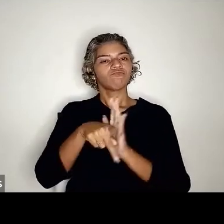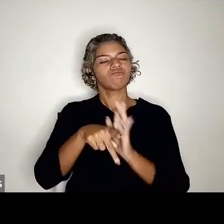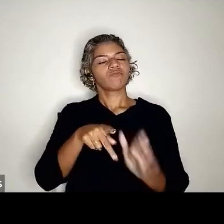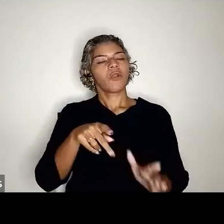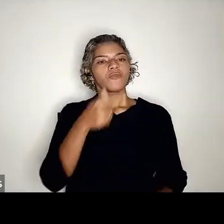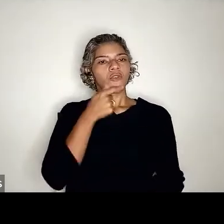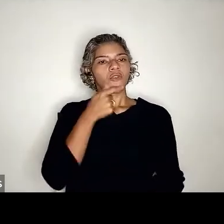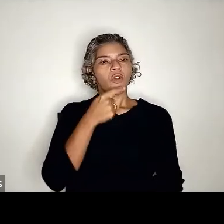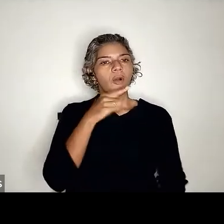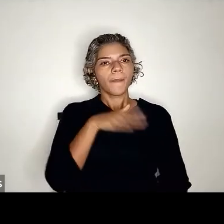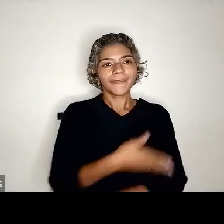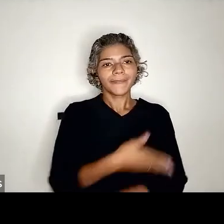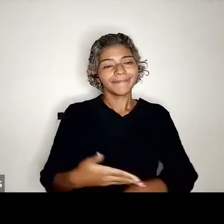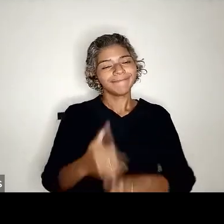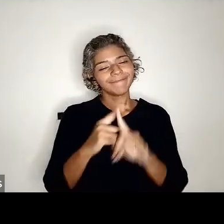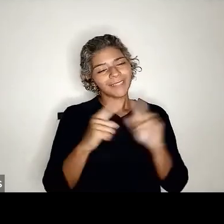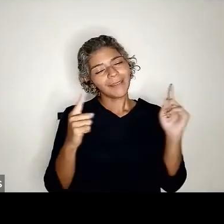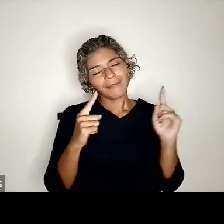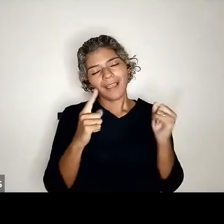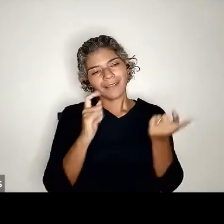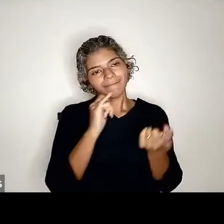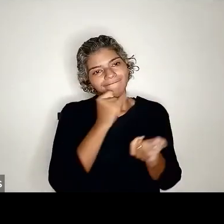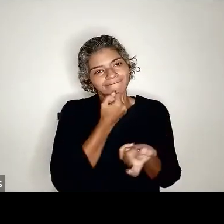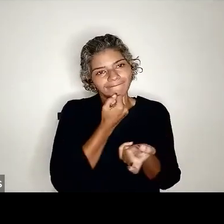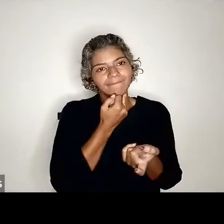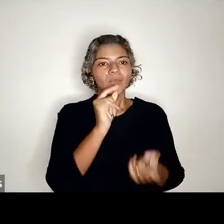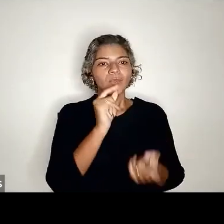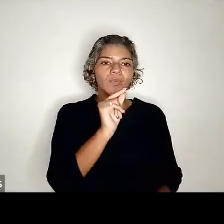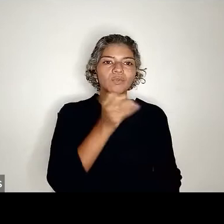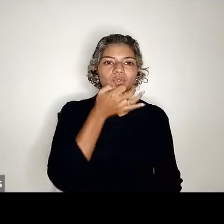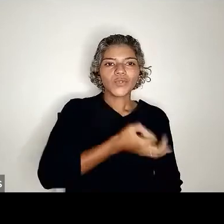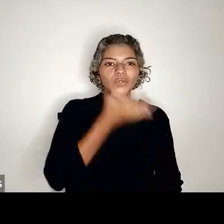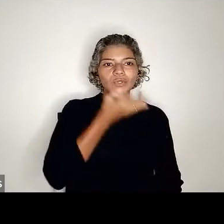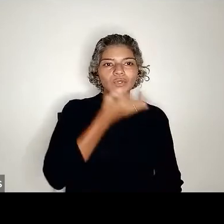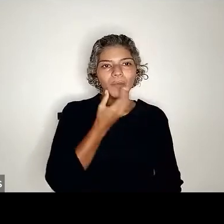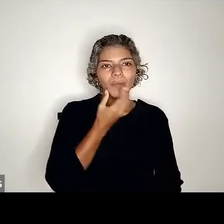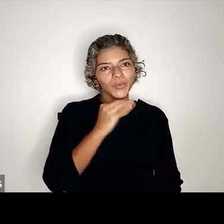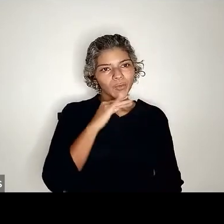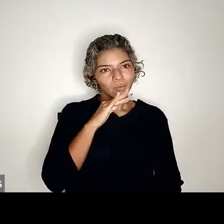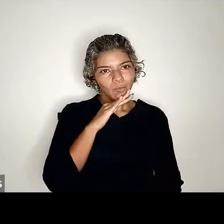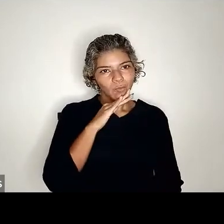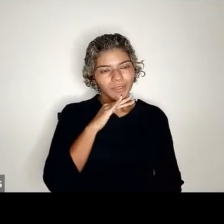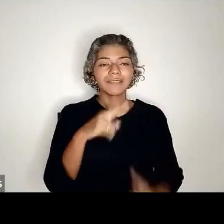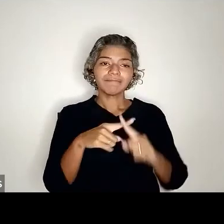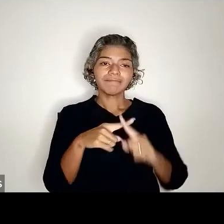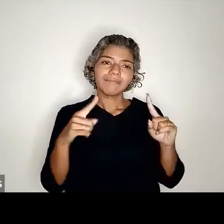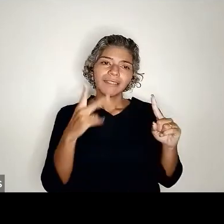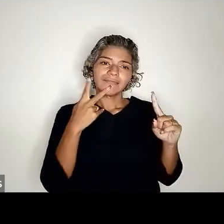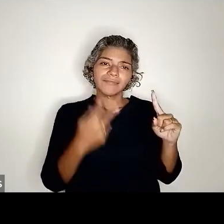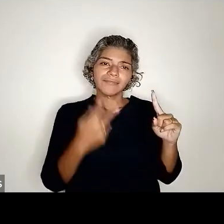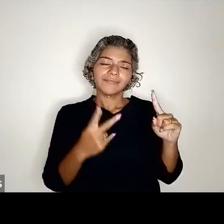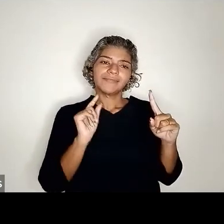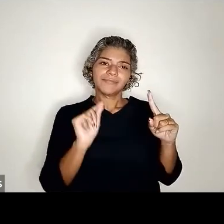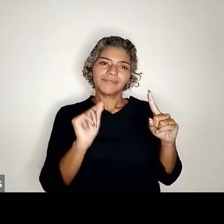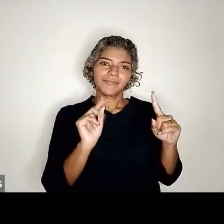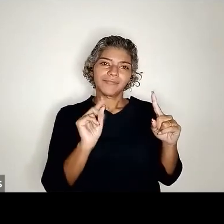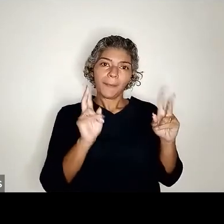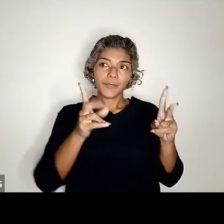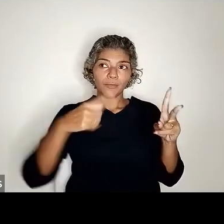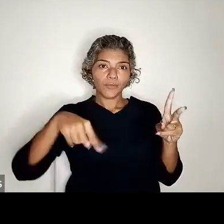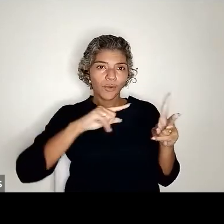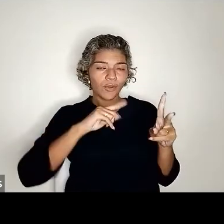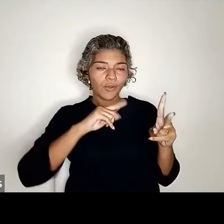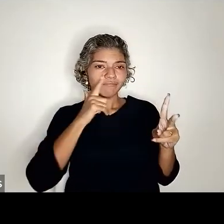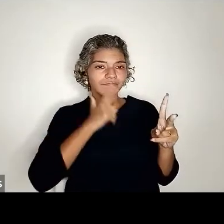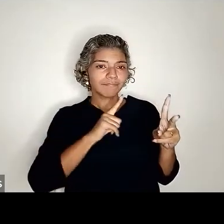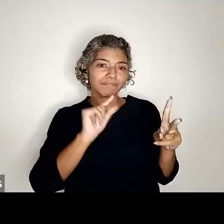infelizmente o áudio ficou um pouco incompreensível, mas destacar que mesmo o pouco que nós conseguimos ouvir foi